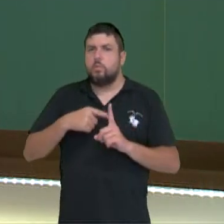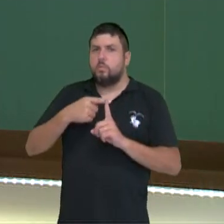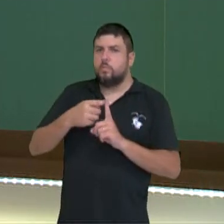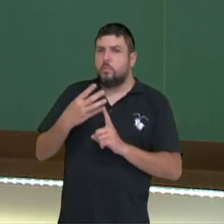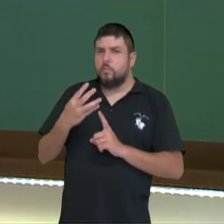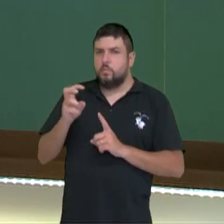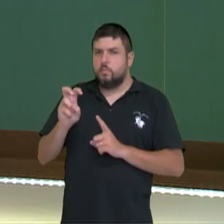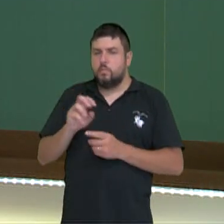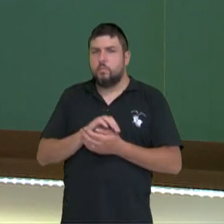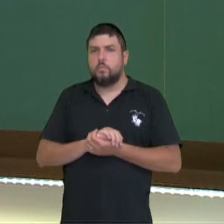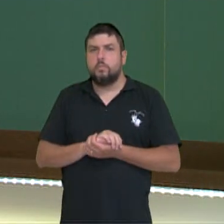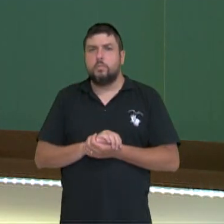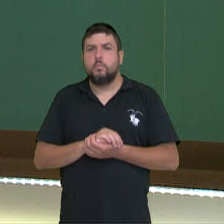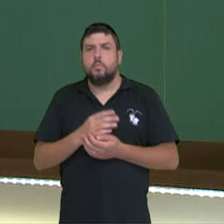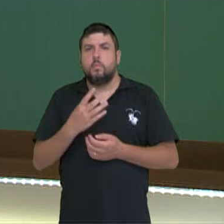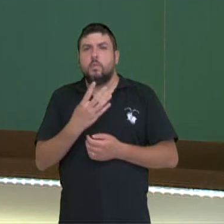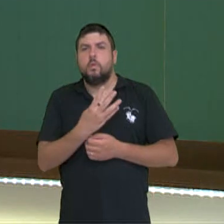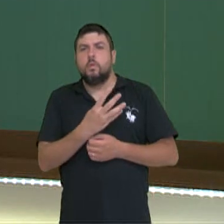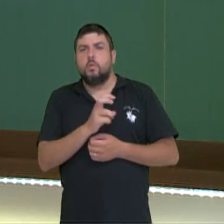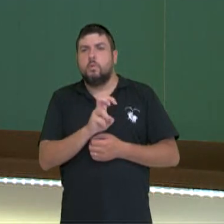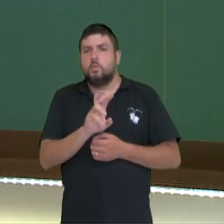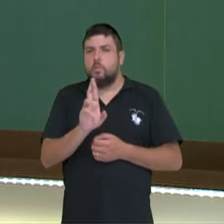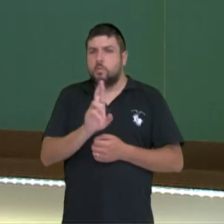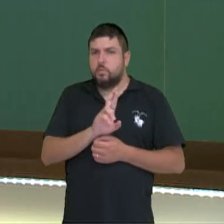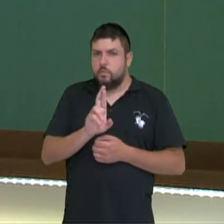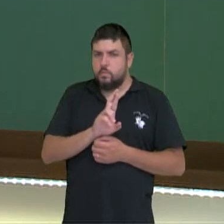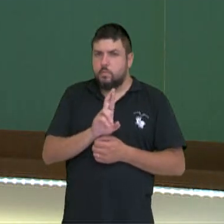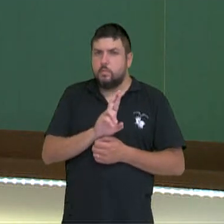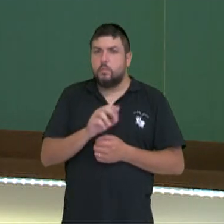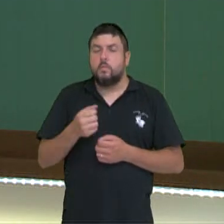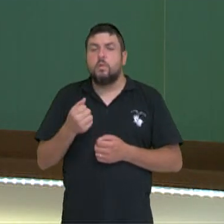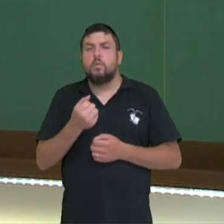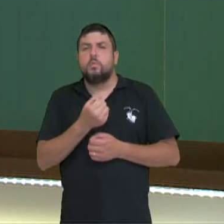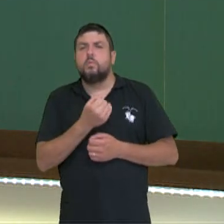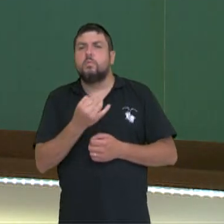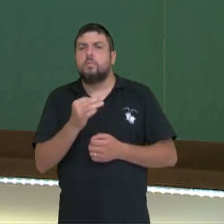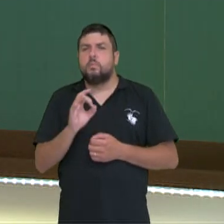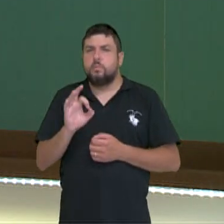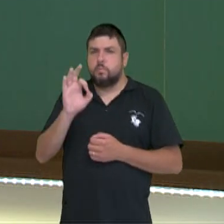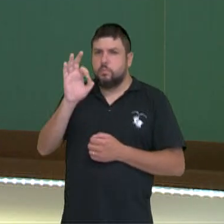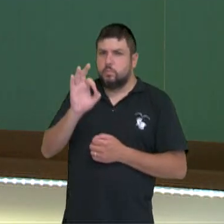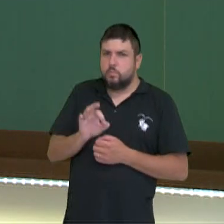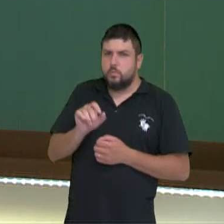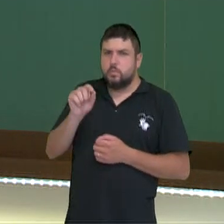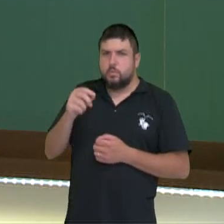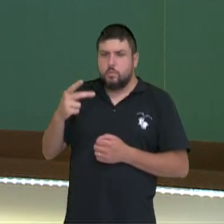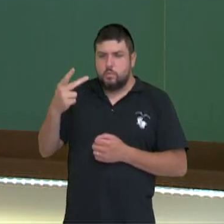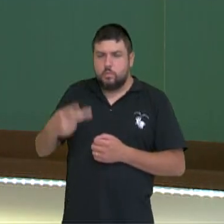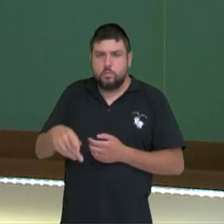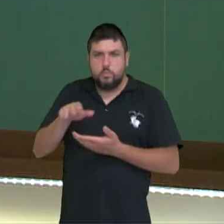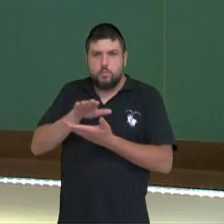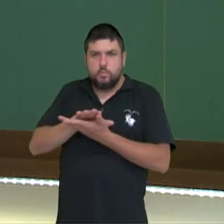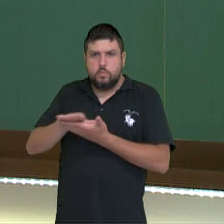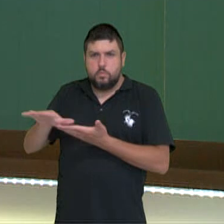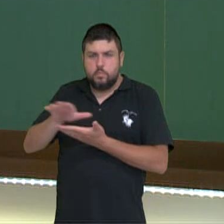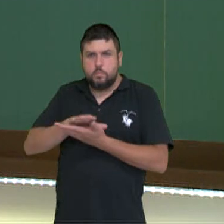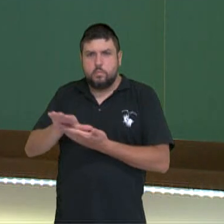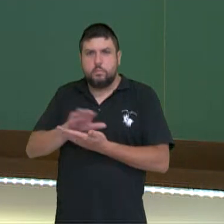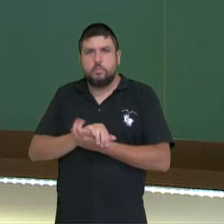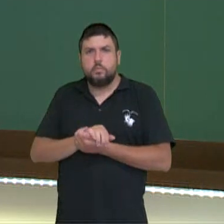Esses R$ 45 por mês equivale a qual percentual das despesas que ela tem? Lembrando que as despesas